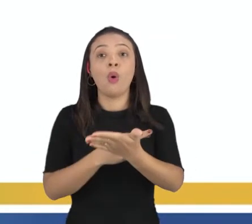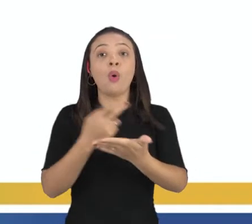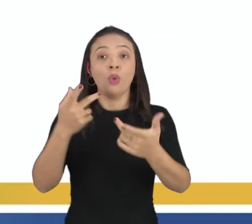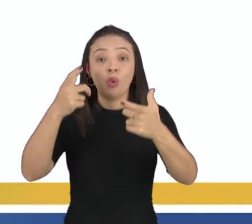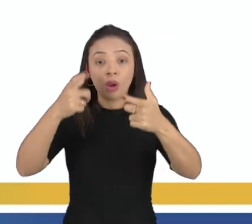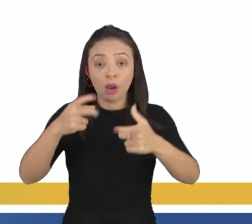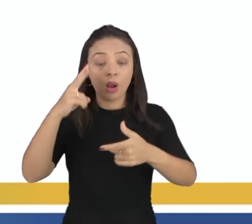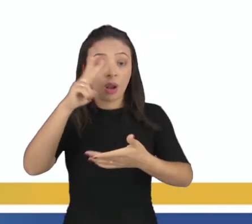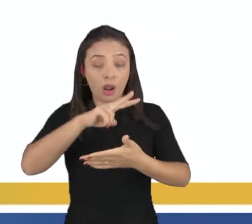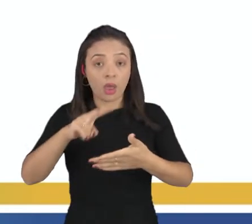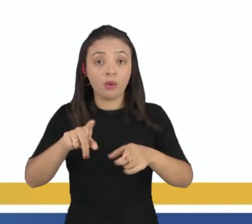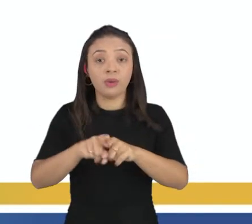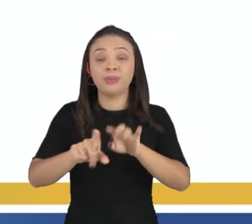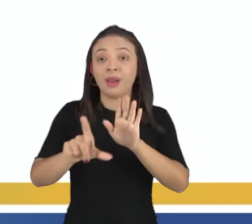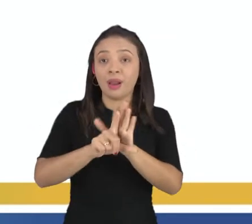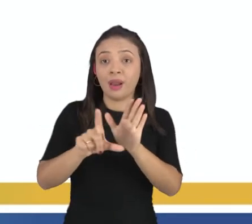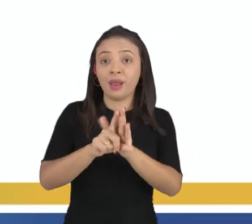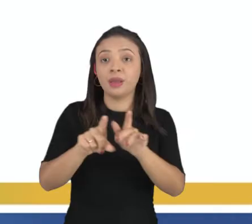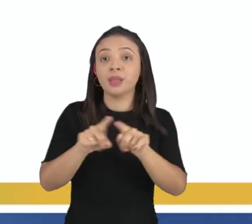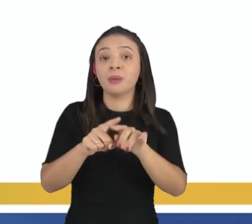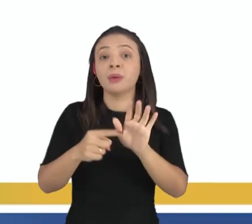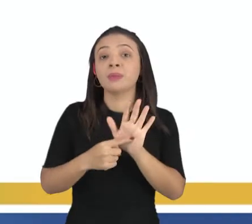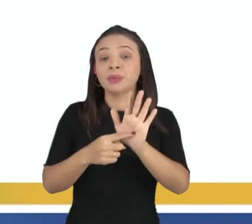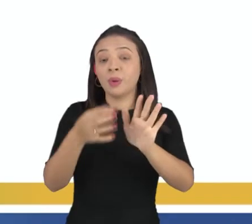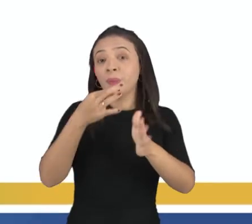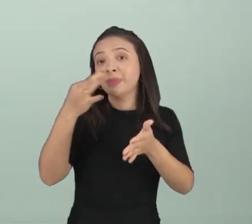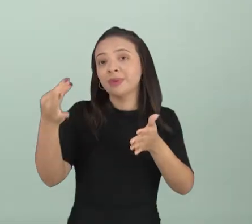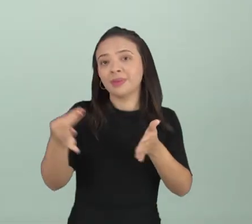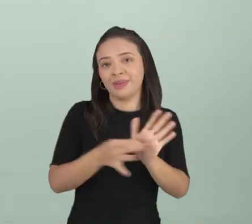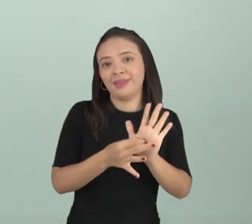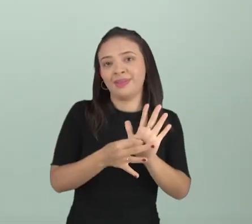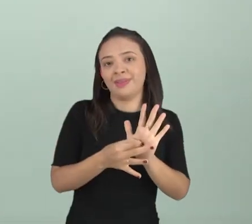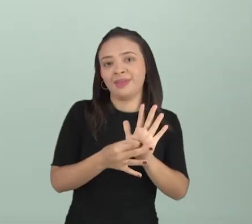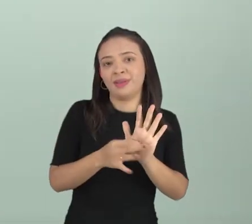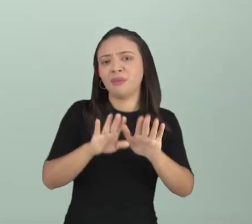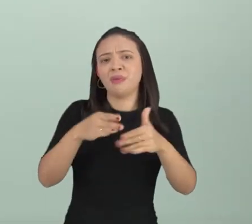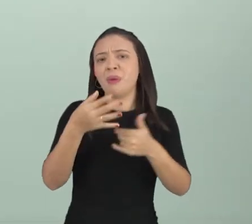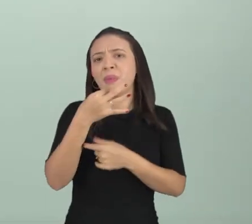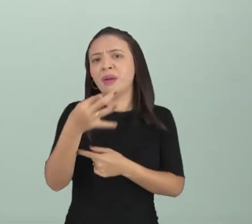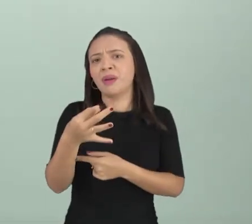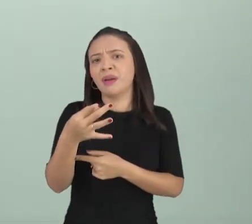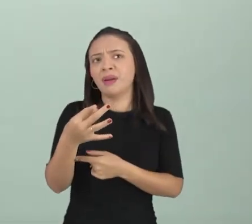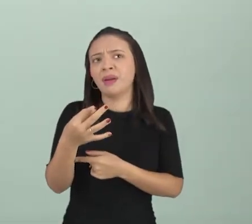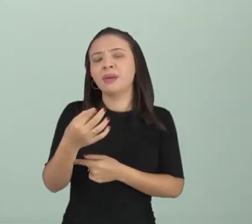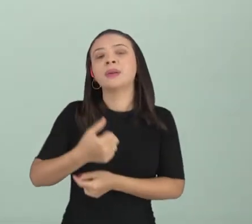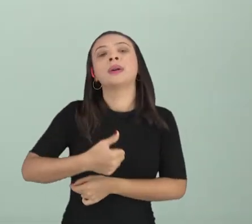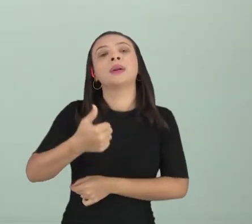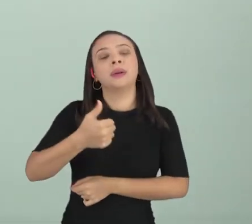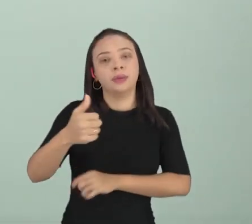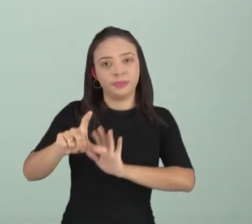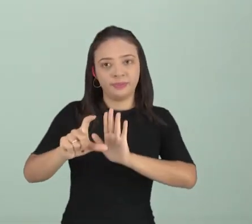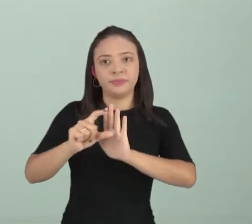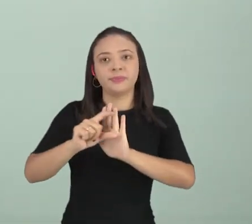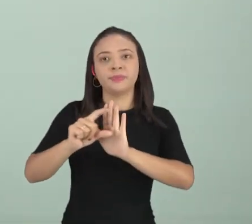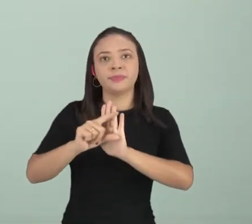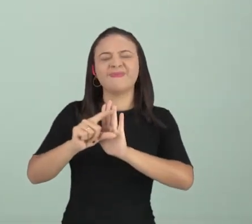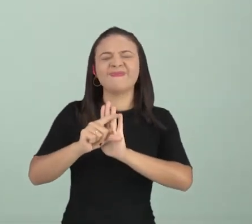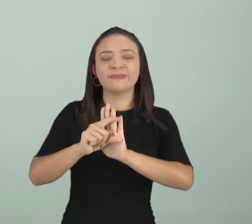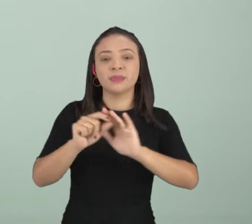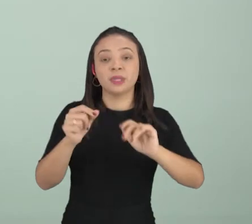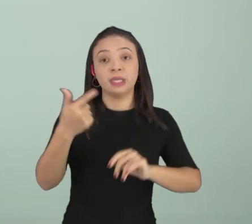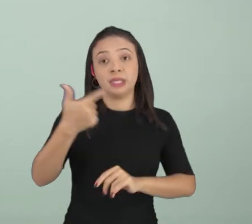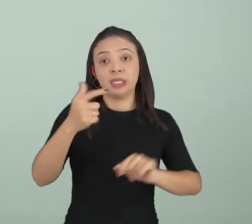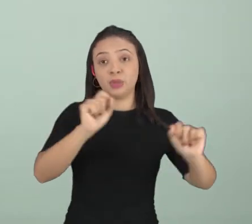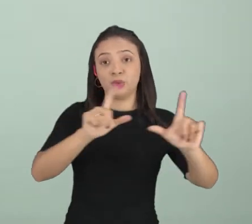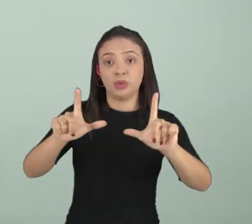argumento, mas ele também vai trazer o quê? O ponto de vista dele. E qual é o ponto de vista dele? nesse primeiro parágrafo aí, desse segundo